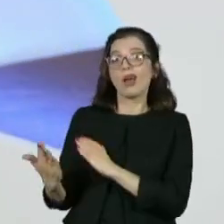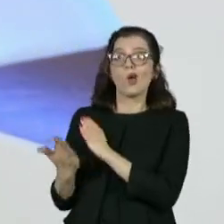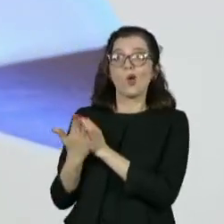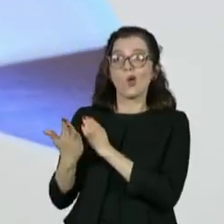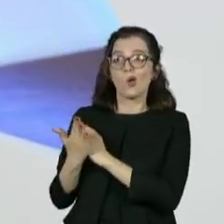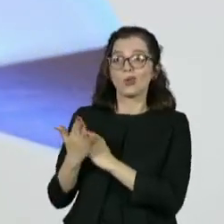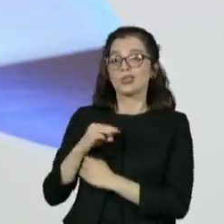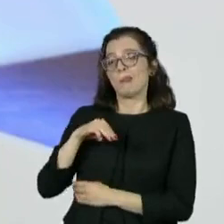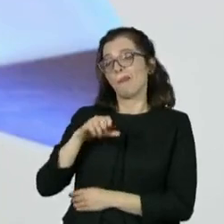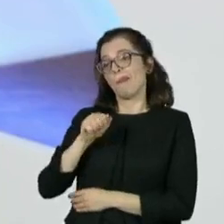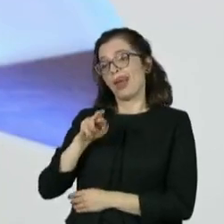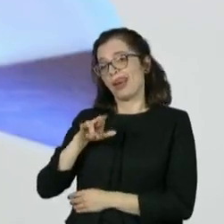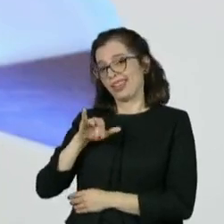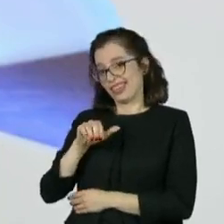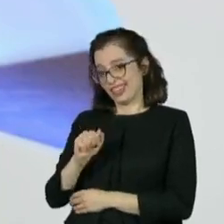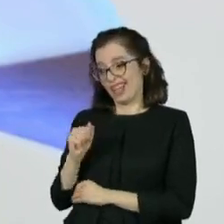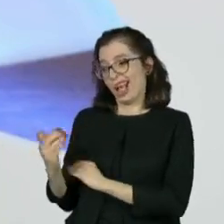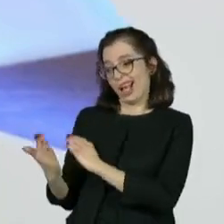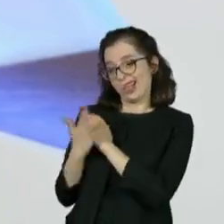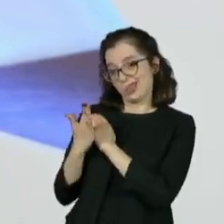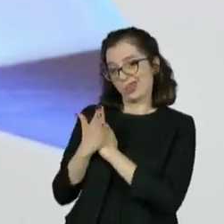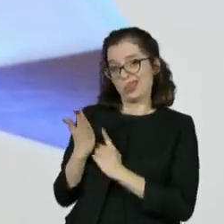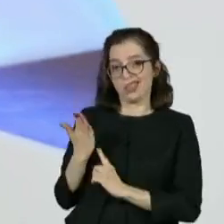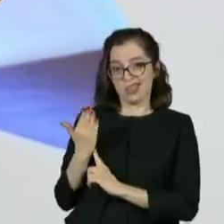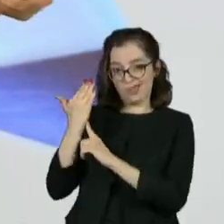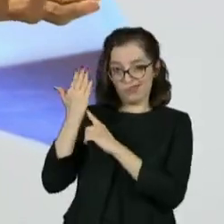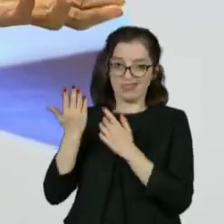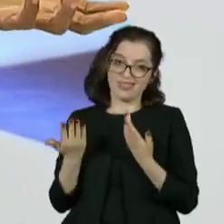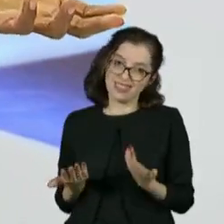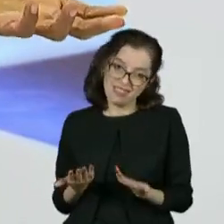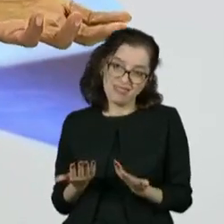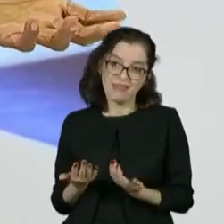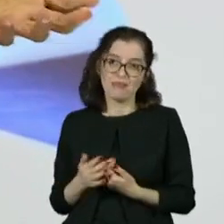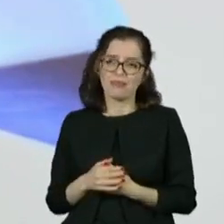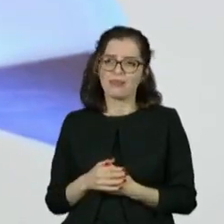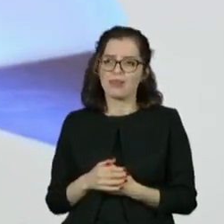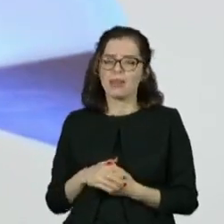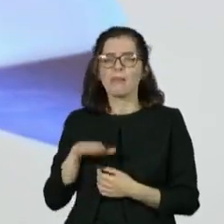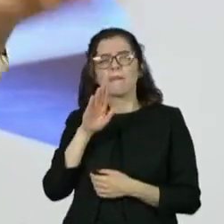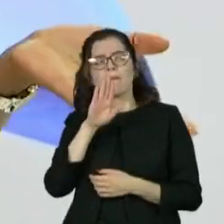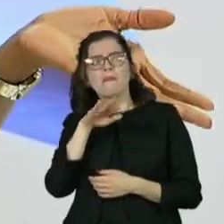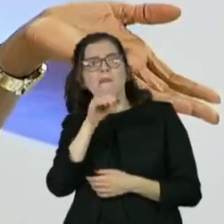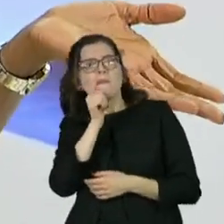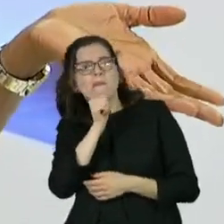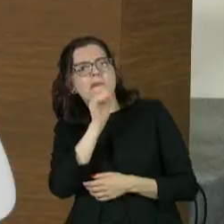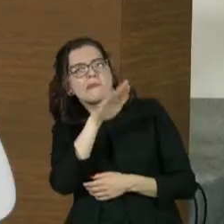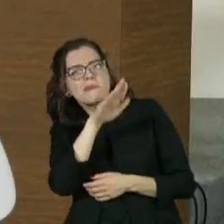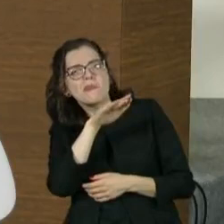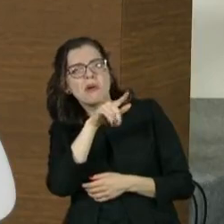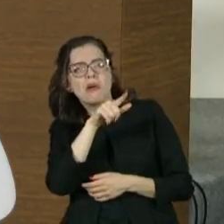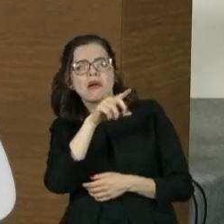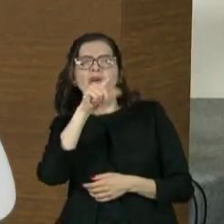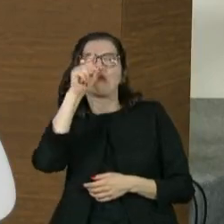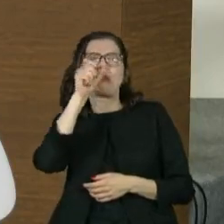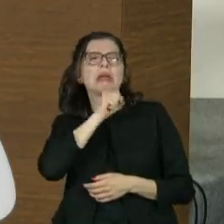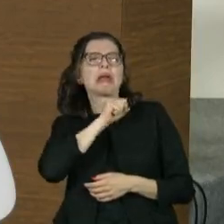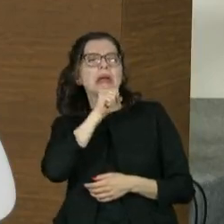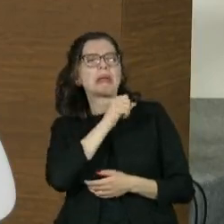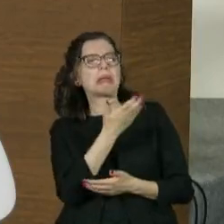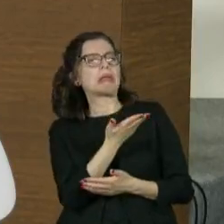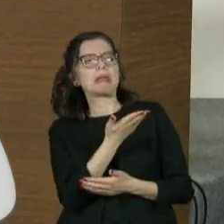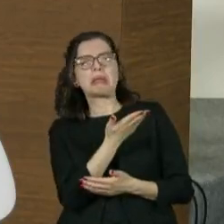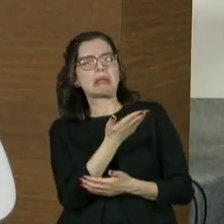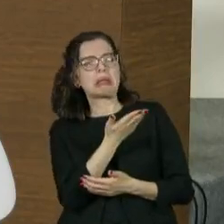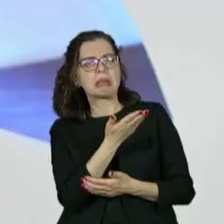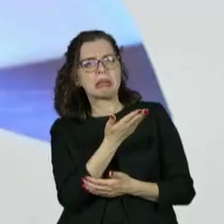Maria, que me ajuda. E como ela diz, né? Mamãe, você ainda é muito antiga. Ela diz para mim quando eu não sei